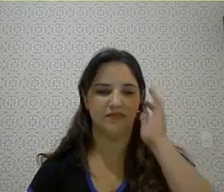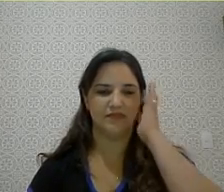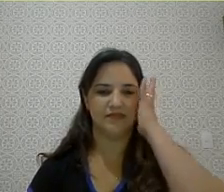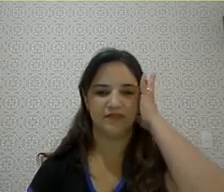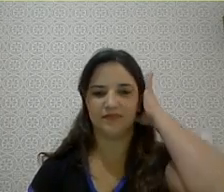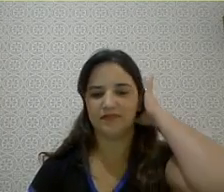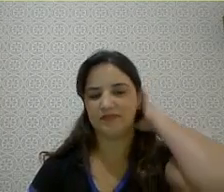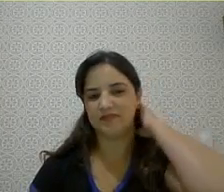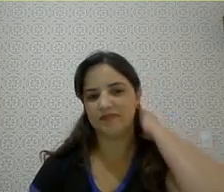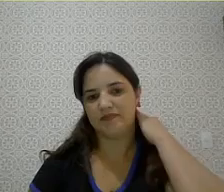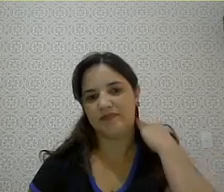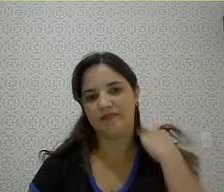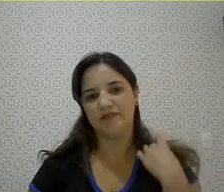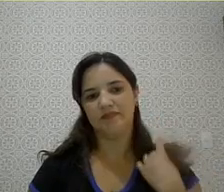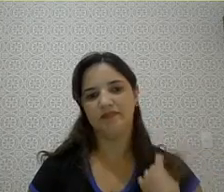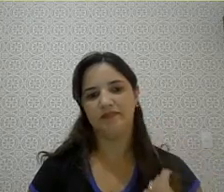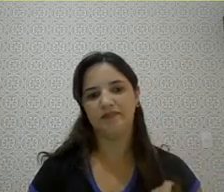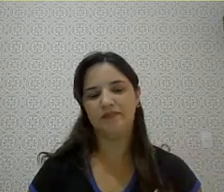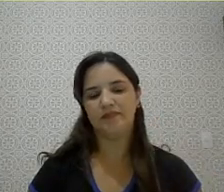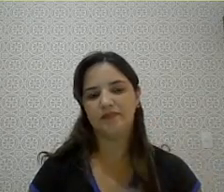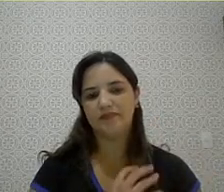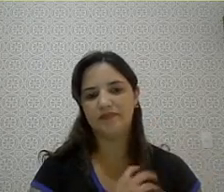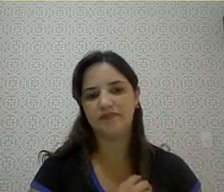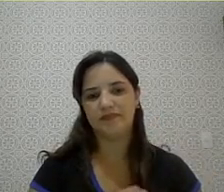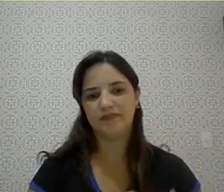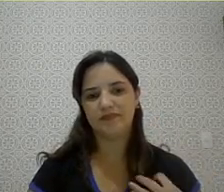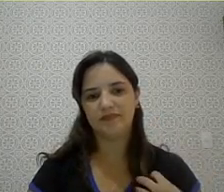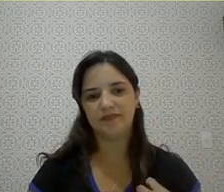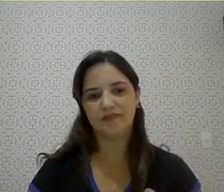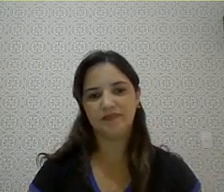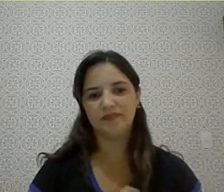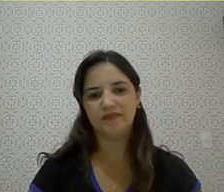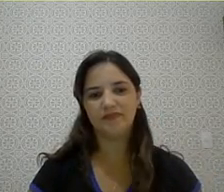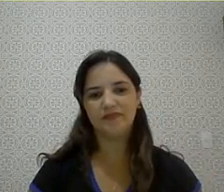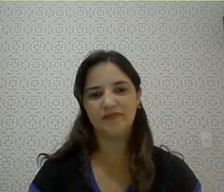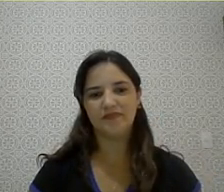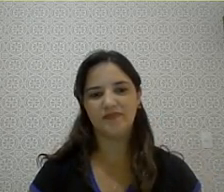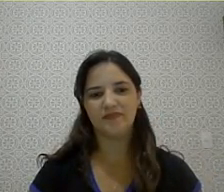Tem esse nome por causa de sua cauda peluda, que lembra uma bandeira.